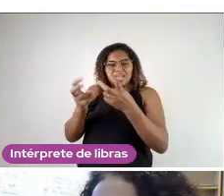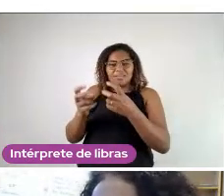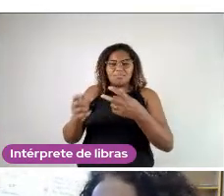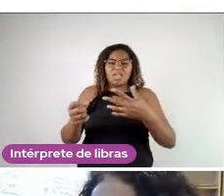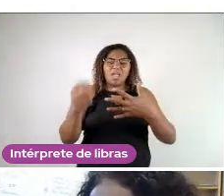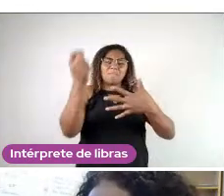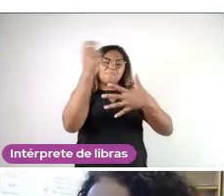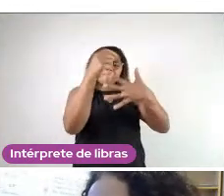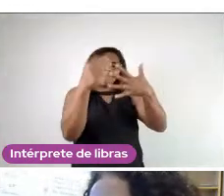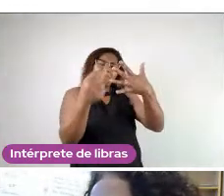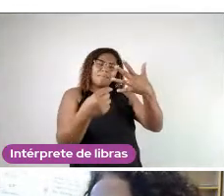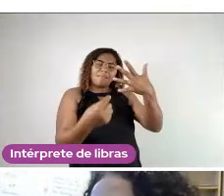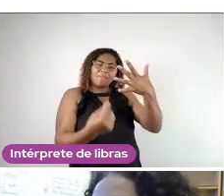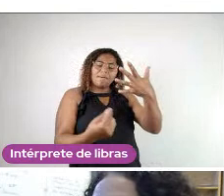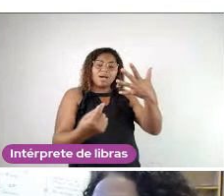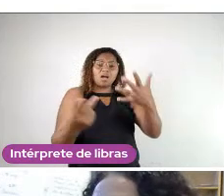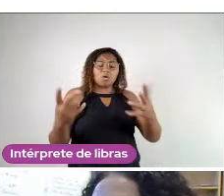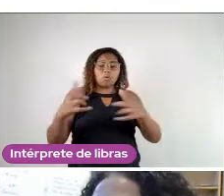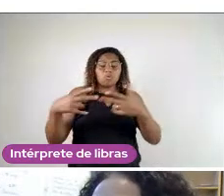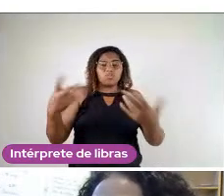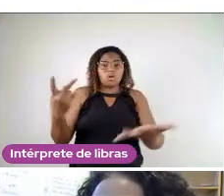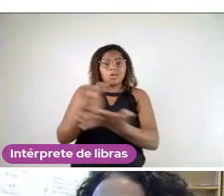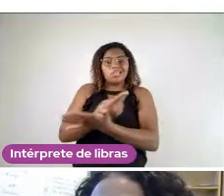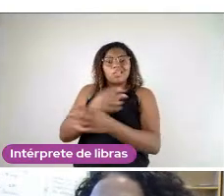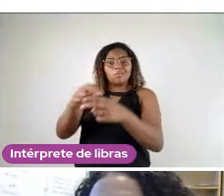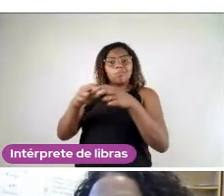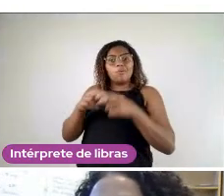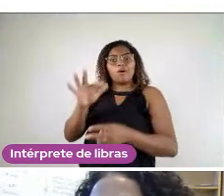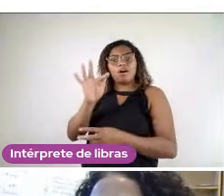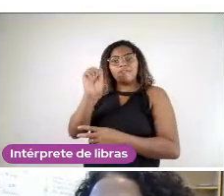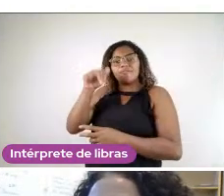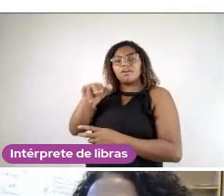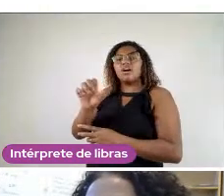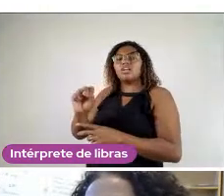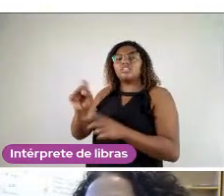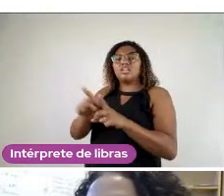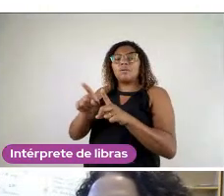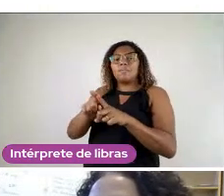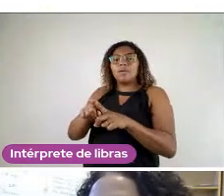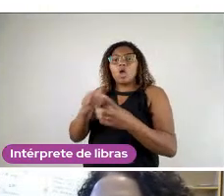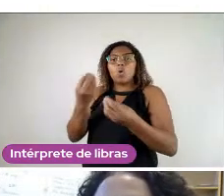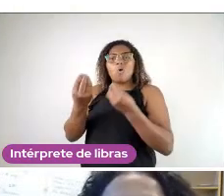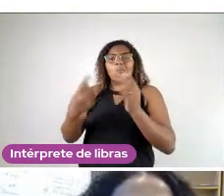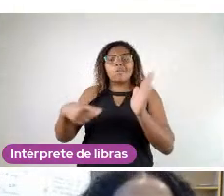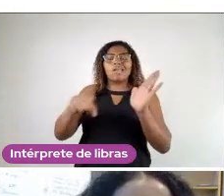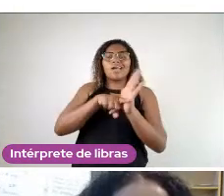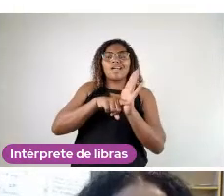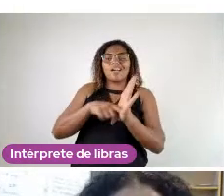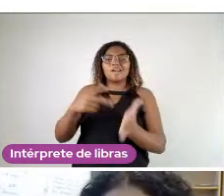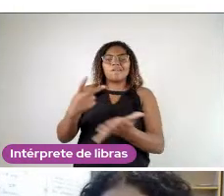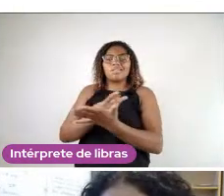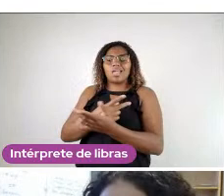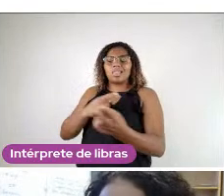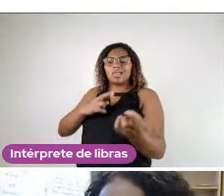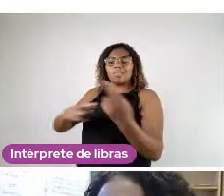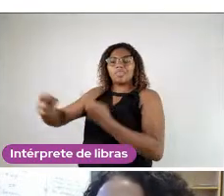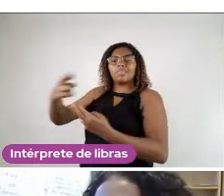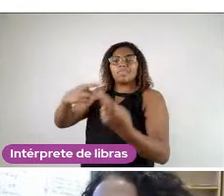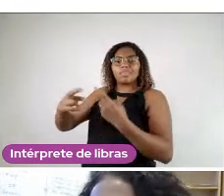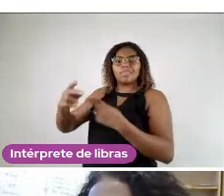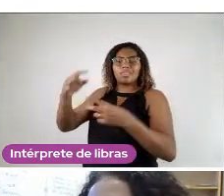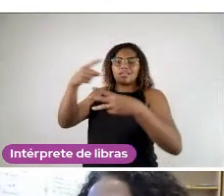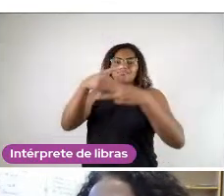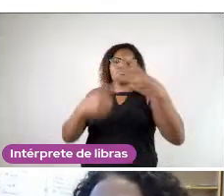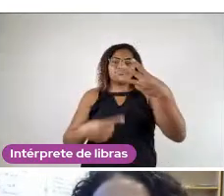efeitos das fãs, né? E como esses efeitos negativos se relacionam a essas três dimensões. E